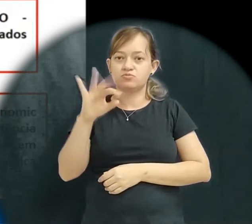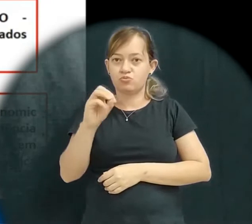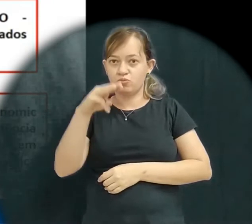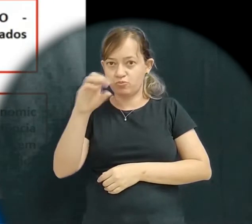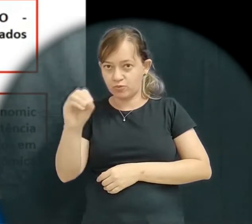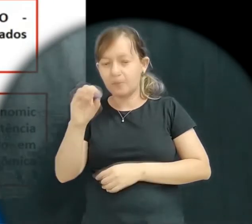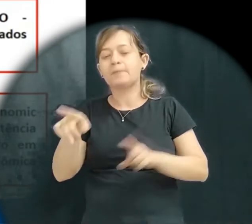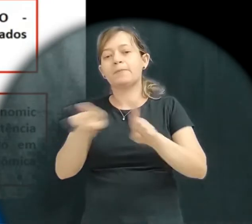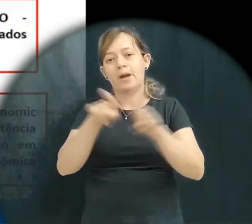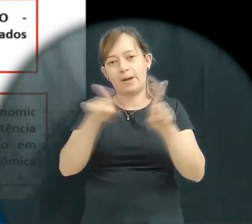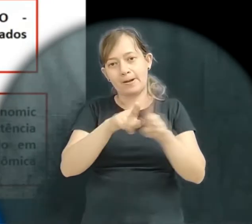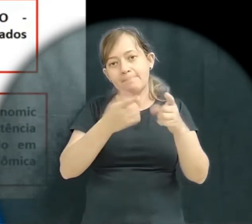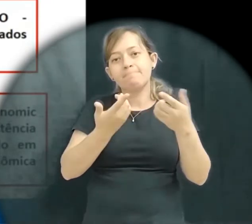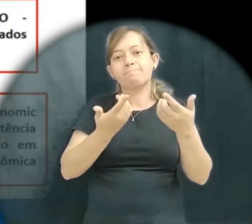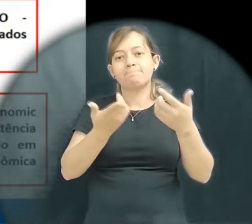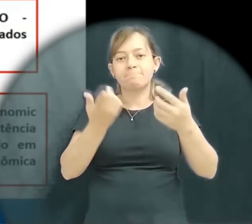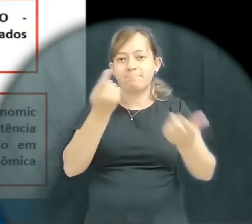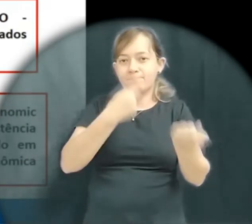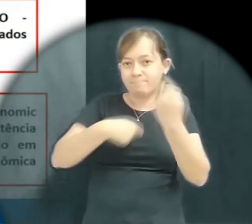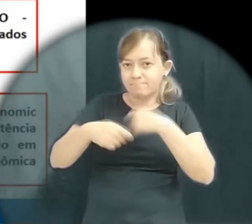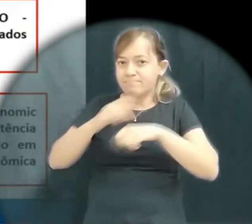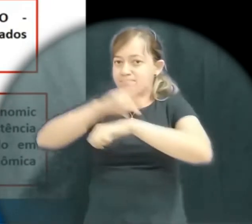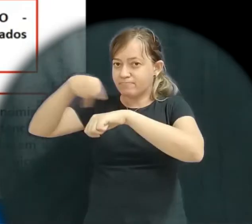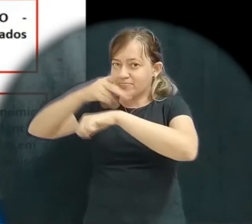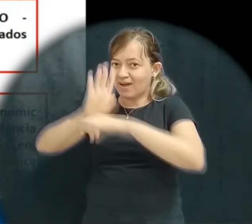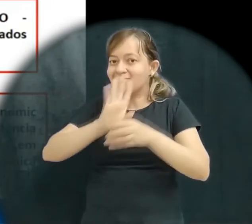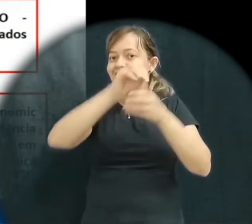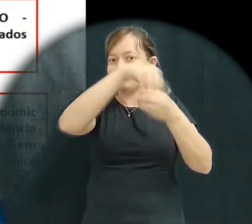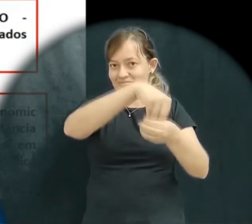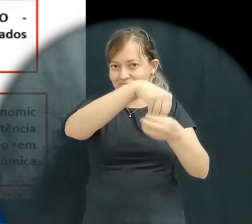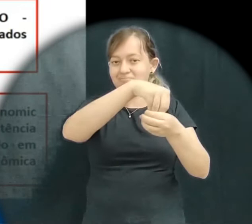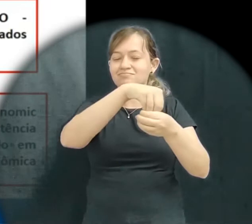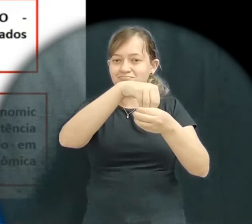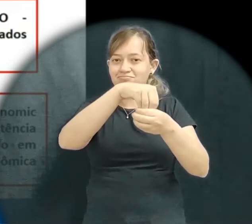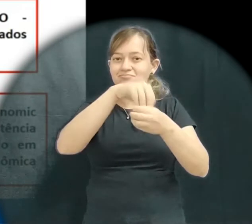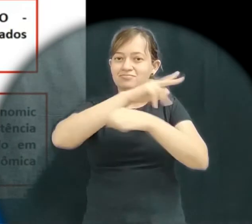influência desses partidos comunistas dentro dos países